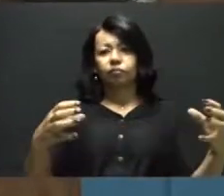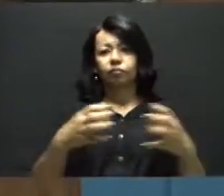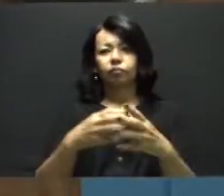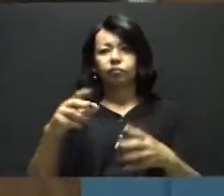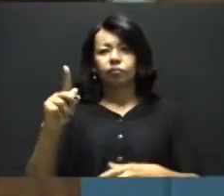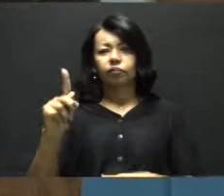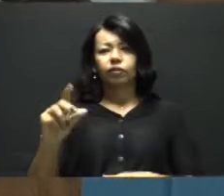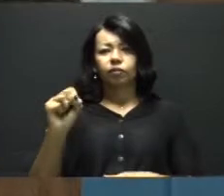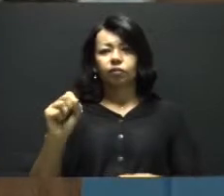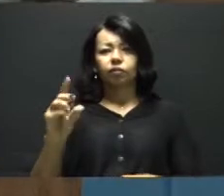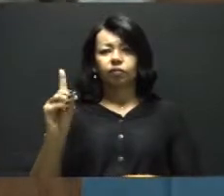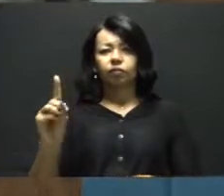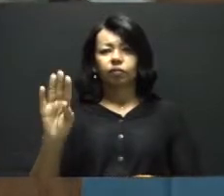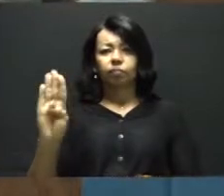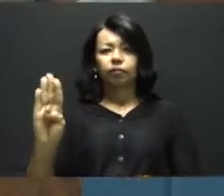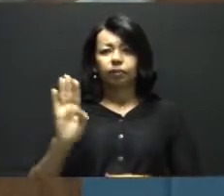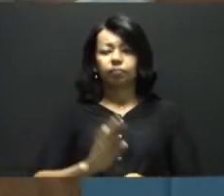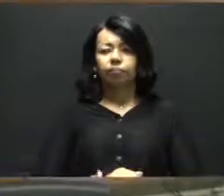psdb